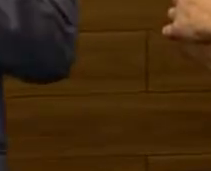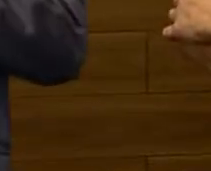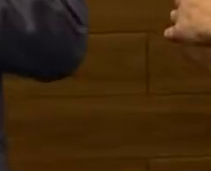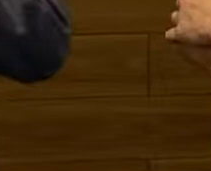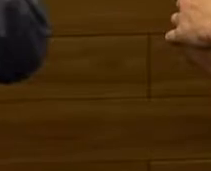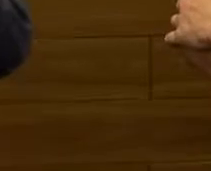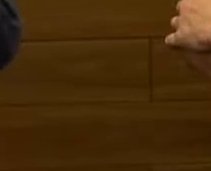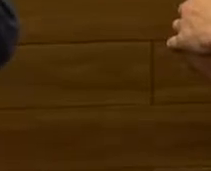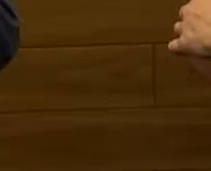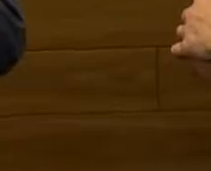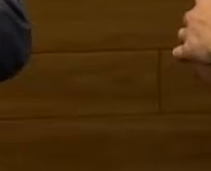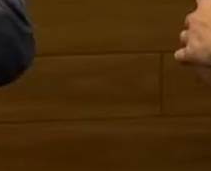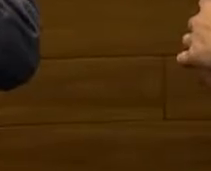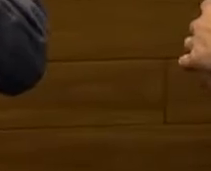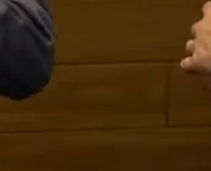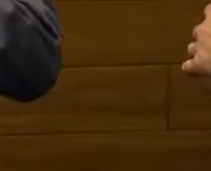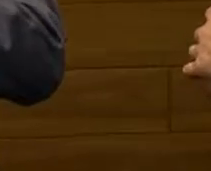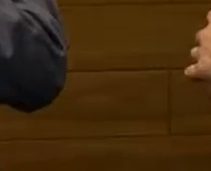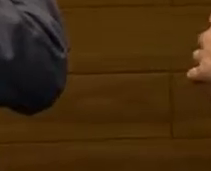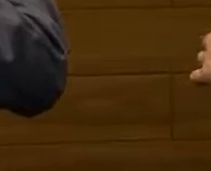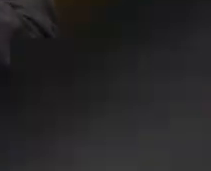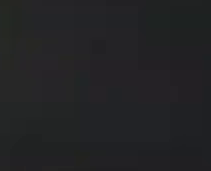Seu direito aqui.